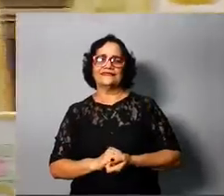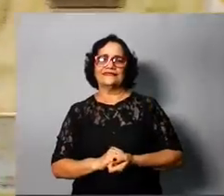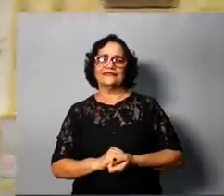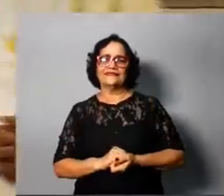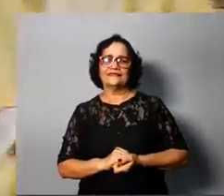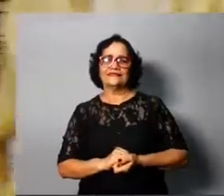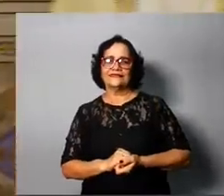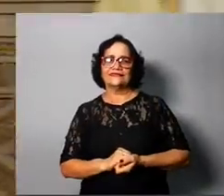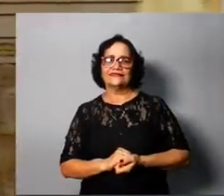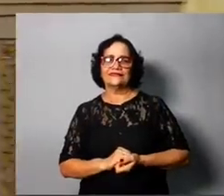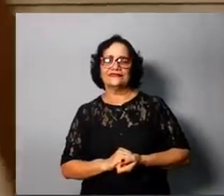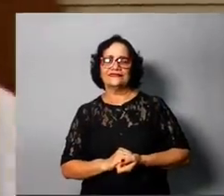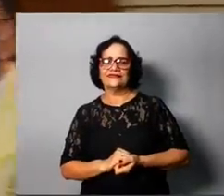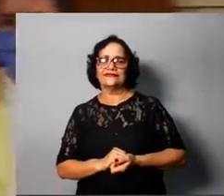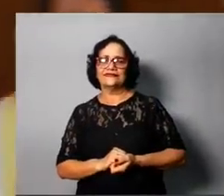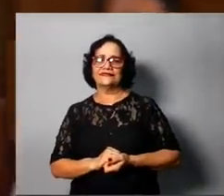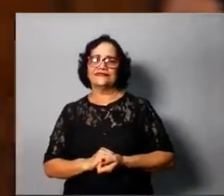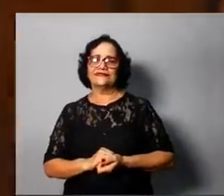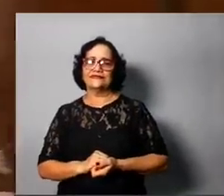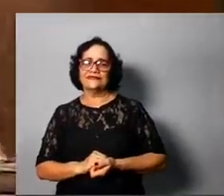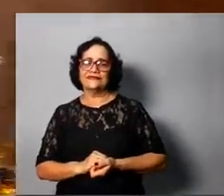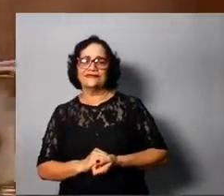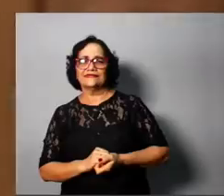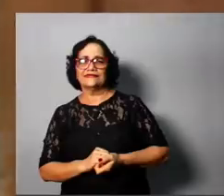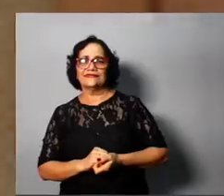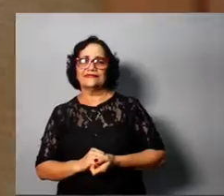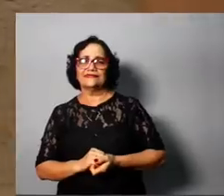Oxalá ouvisses hoje a sua